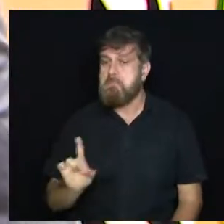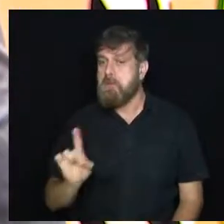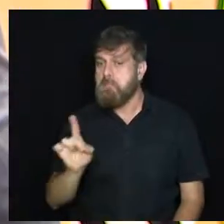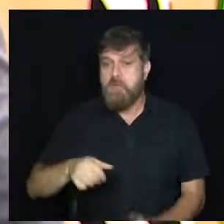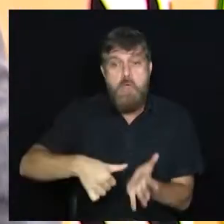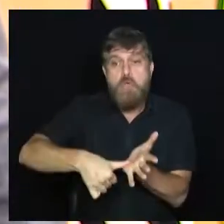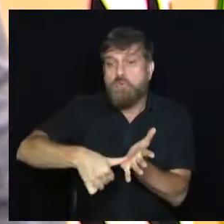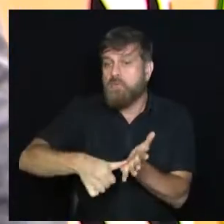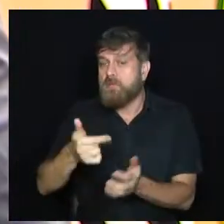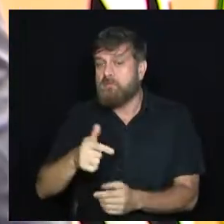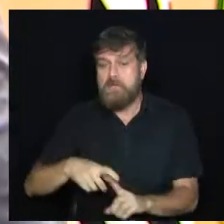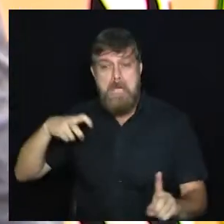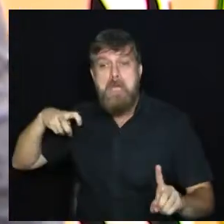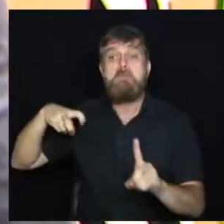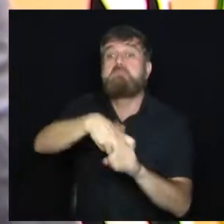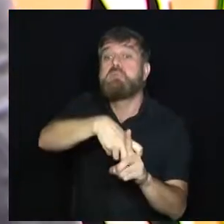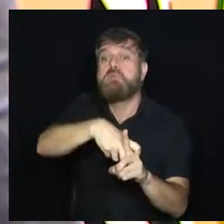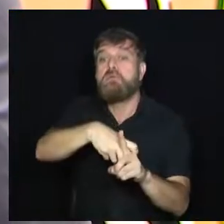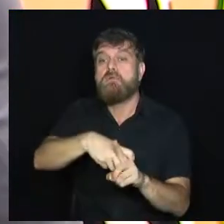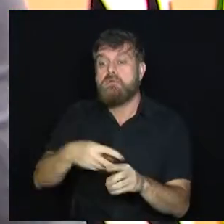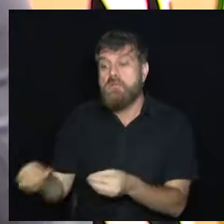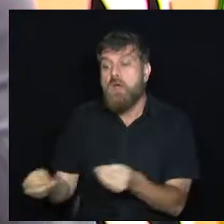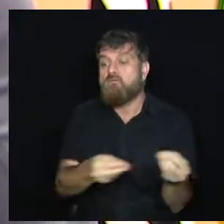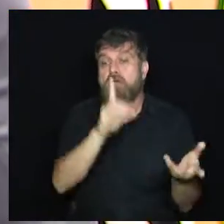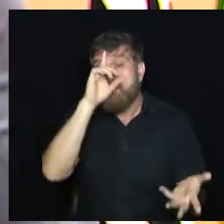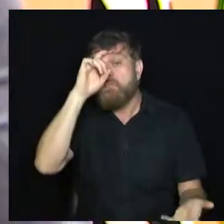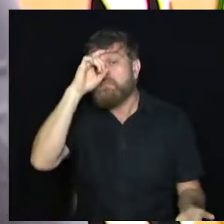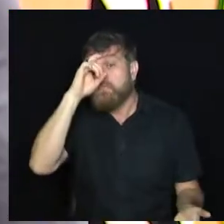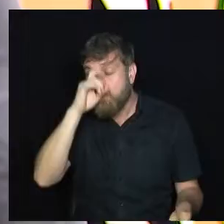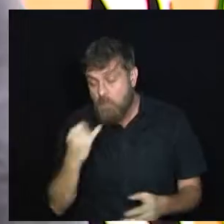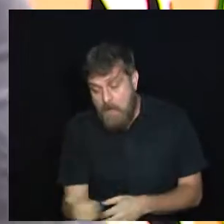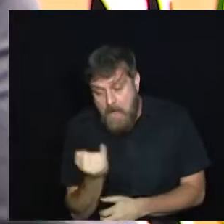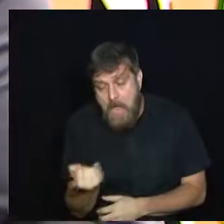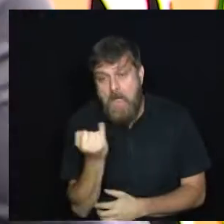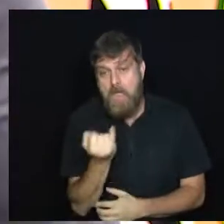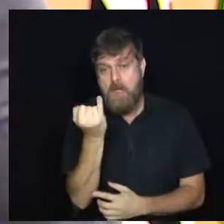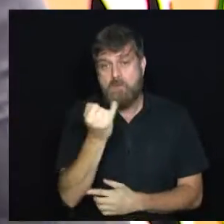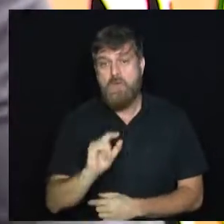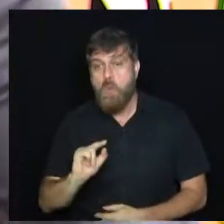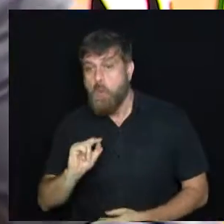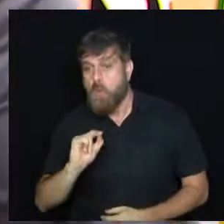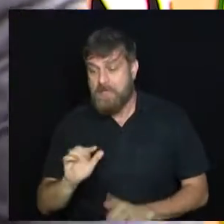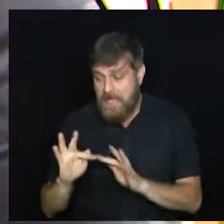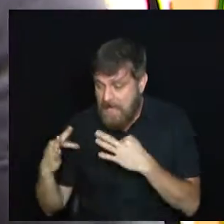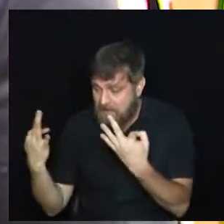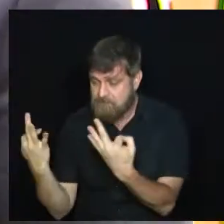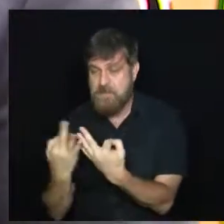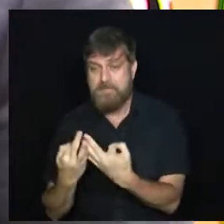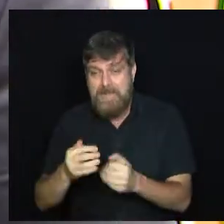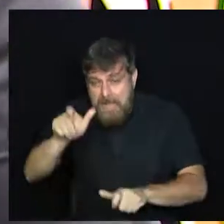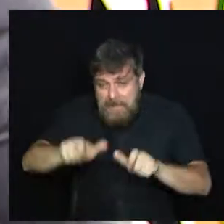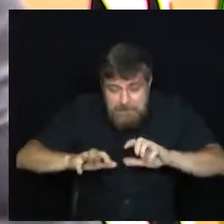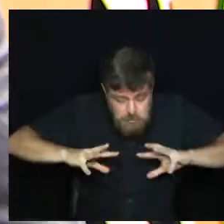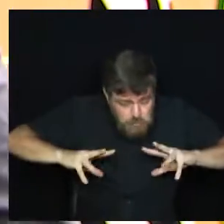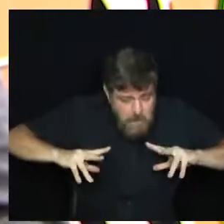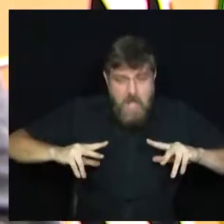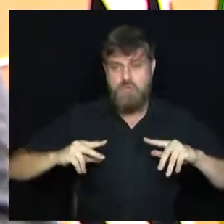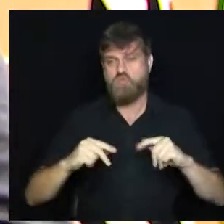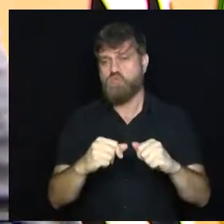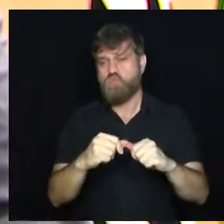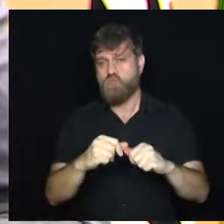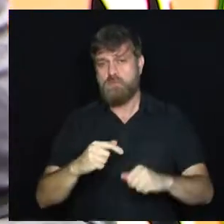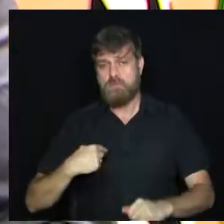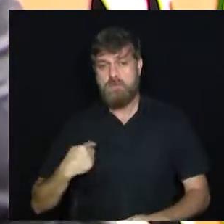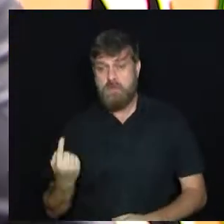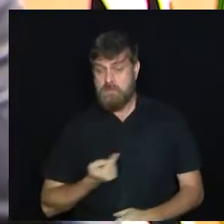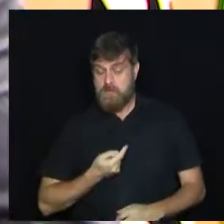documento, sofre um acidente. Então é de suma importância que não só os familiares, todas as pessoas, né,